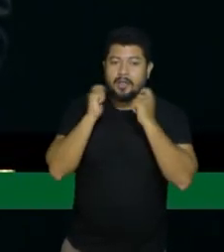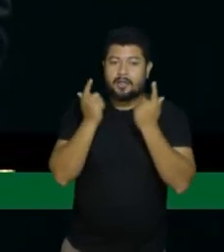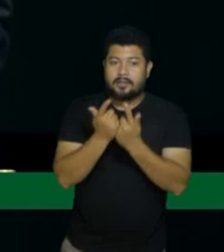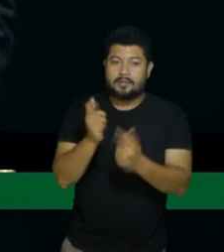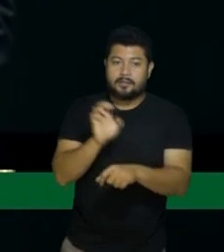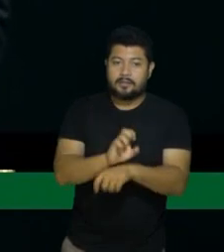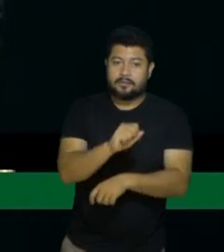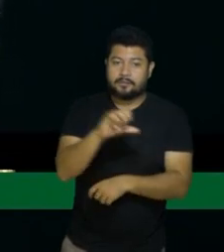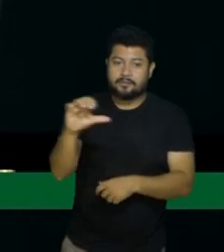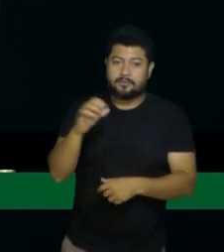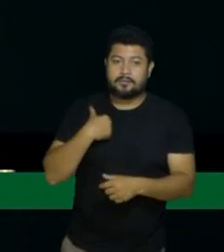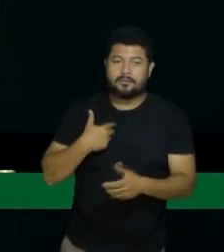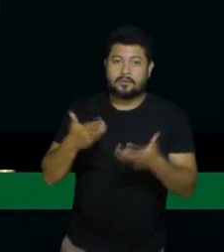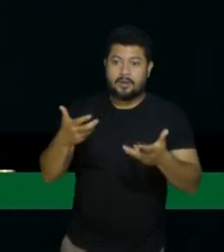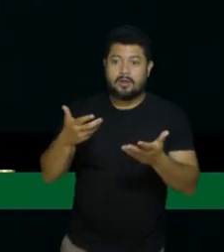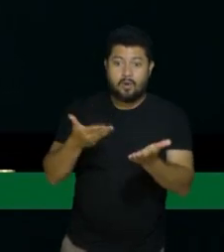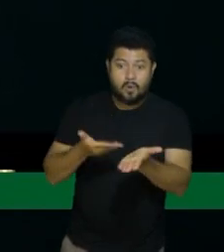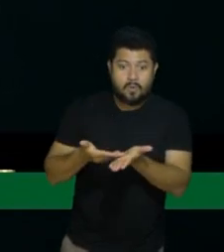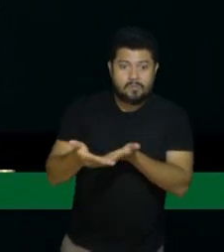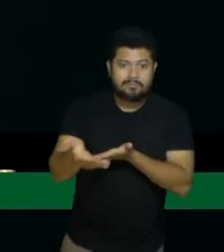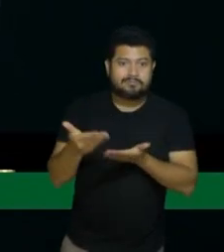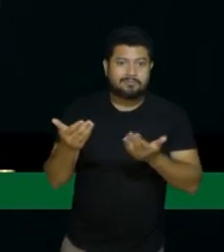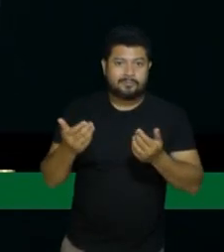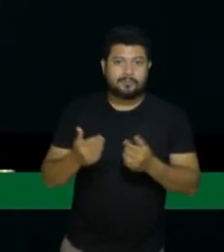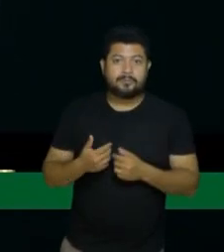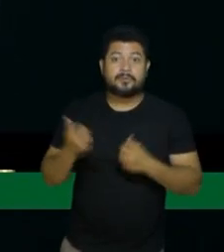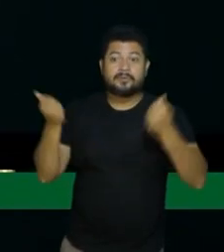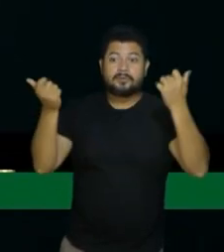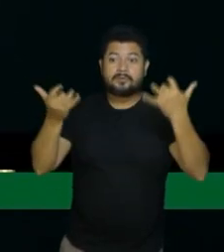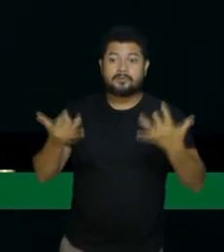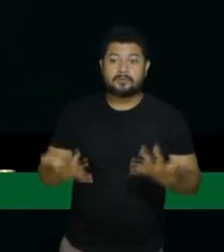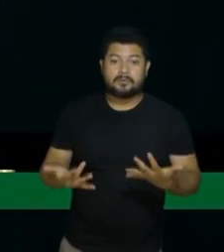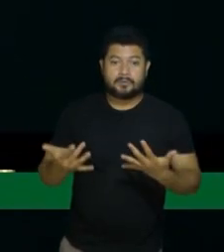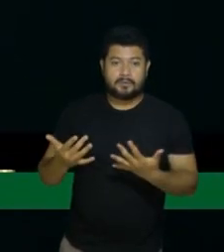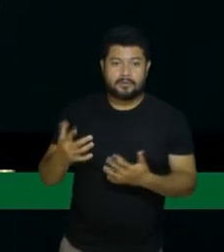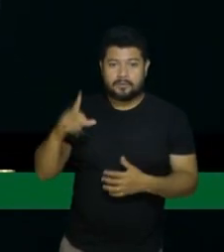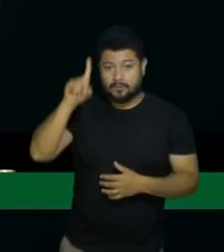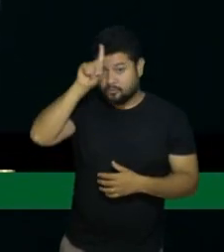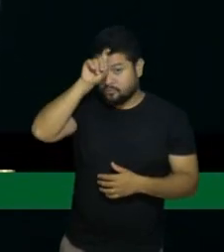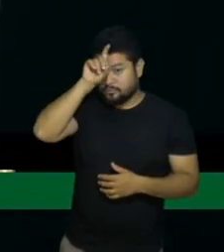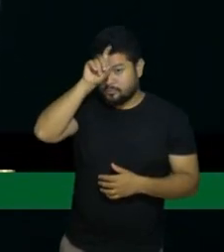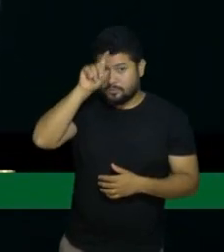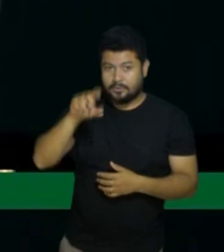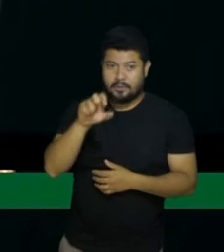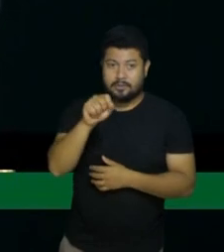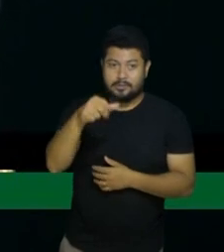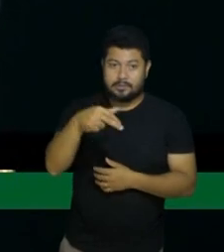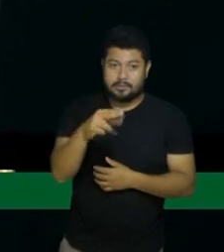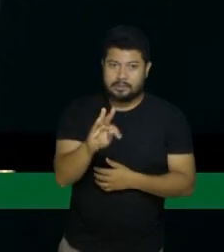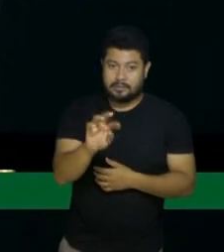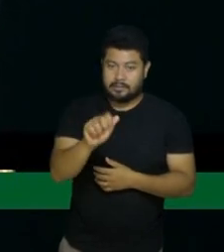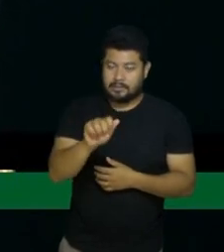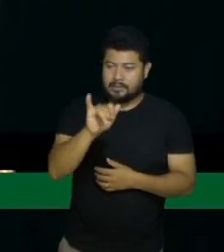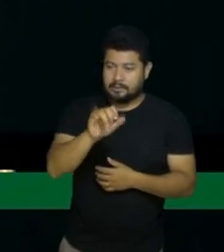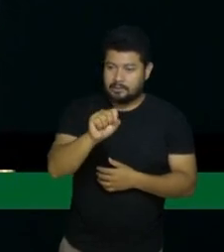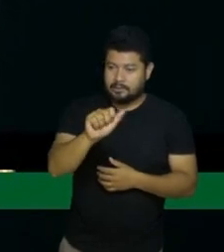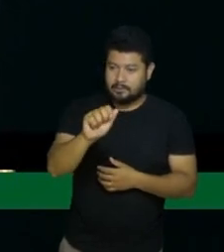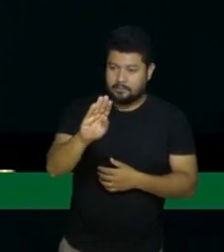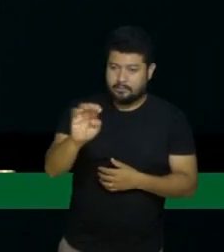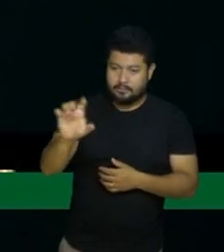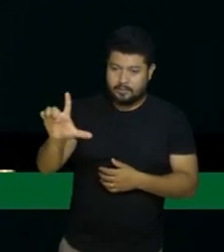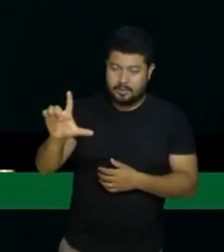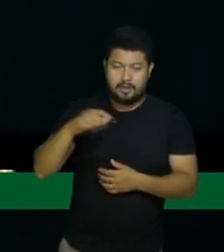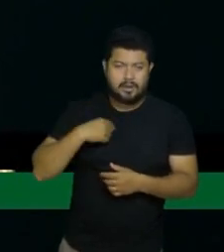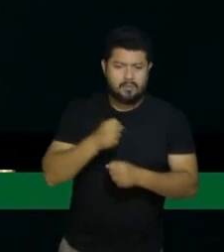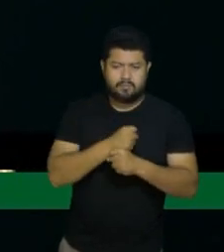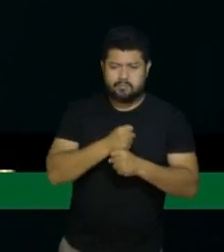Quero iniciar abordando um cenário do Hospital Santa Isabel por qual eu convivo há quase 30 anos